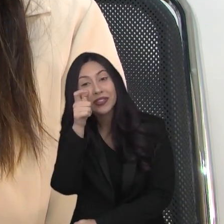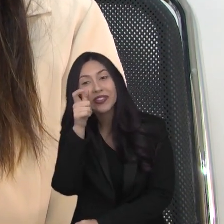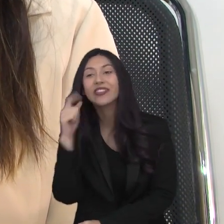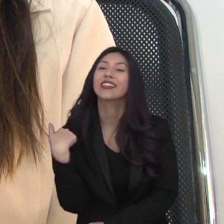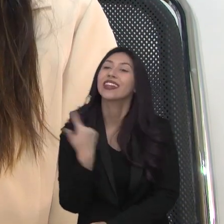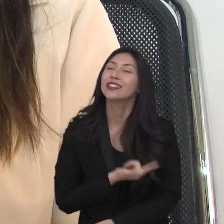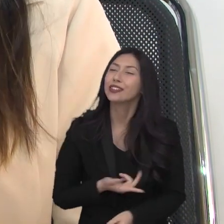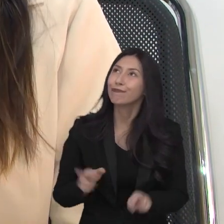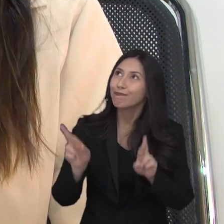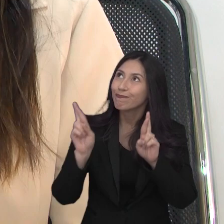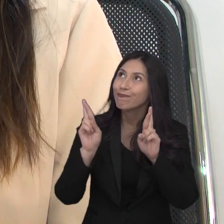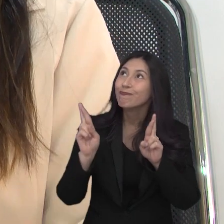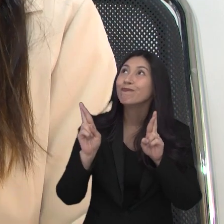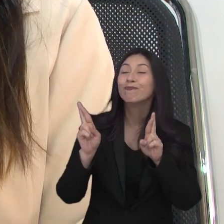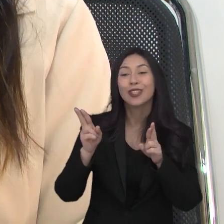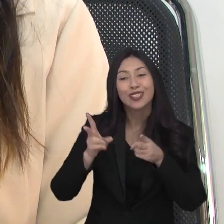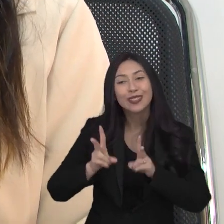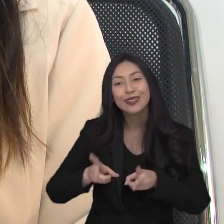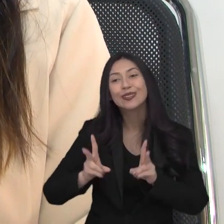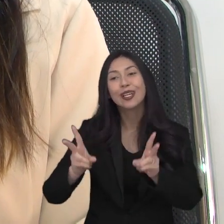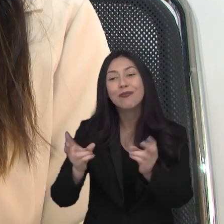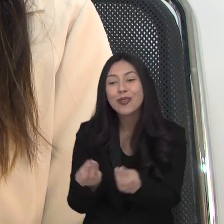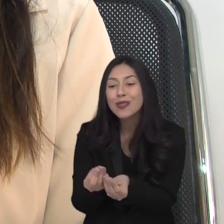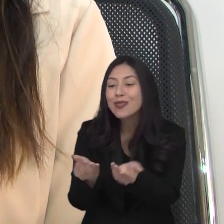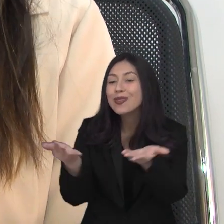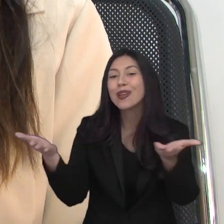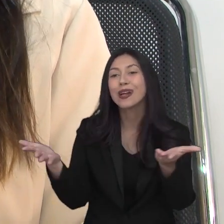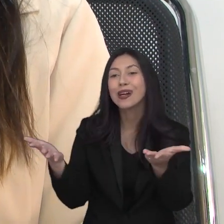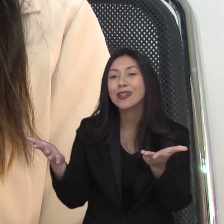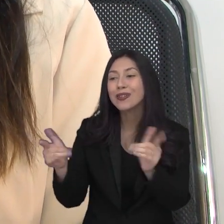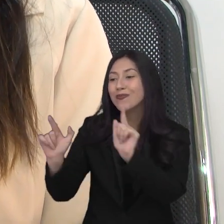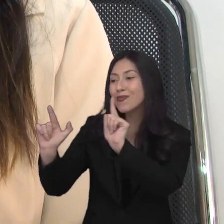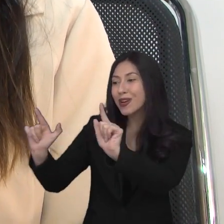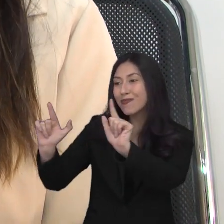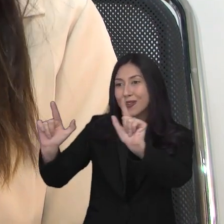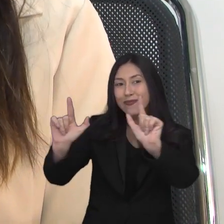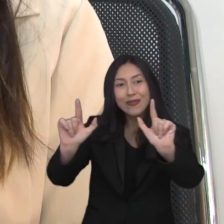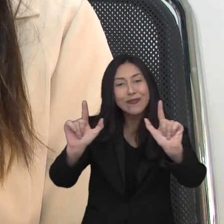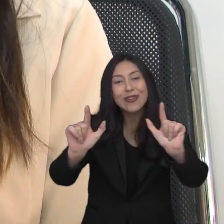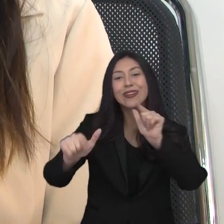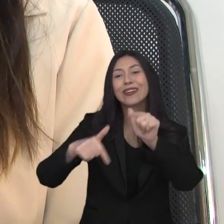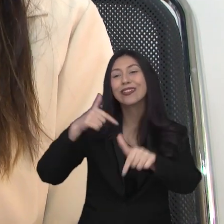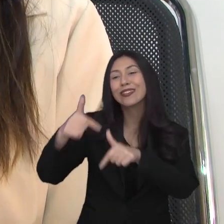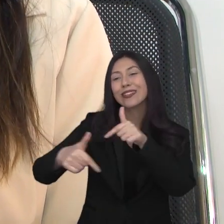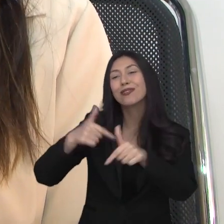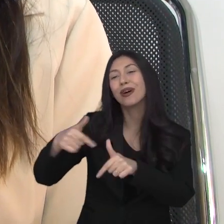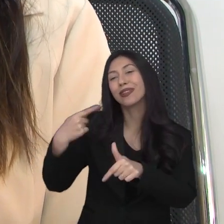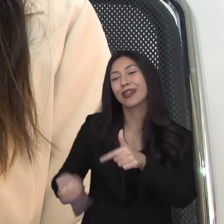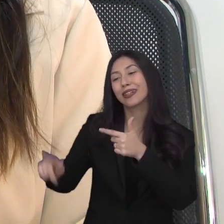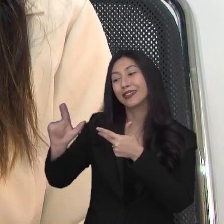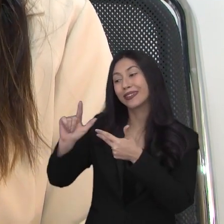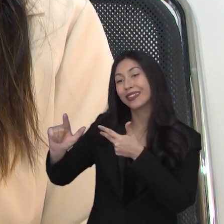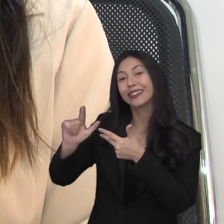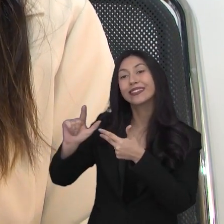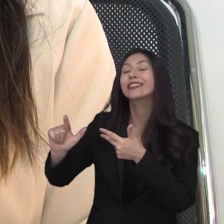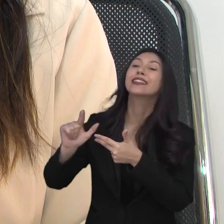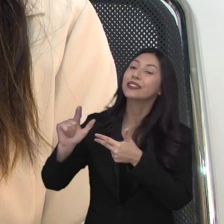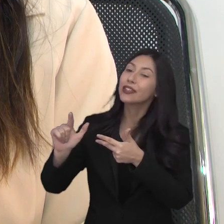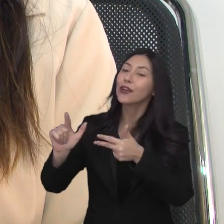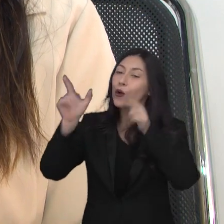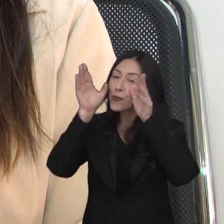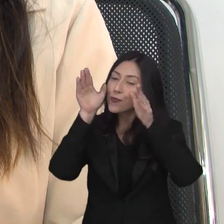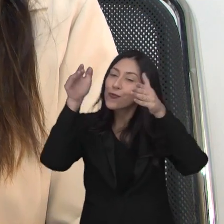nossa TV e que a gente possa continuar entregando para cada um deles, para cada joseense, né, todo o trabalho que acontece